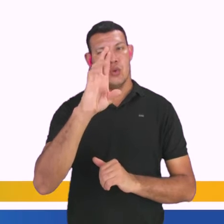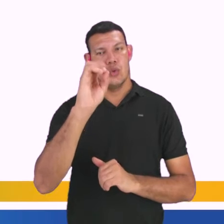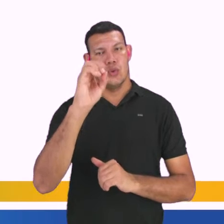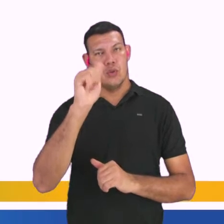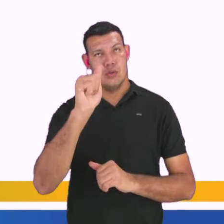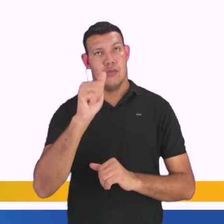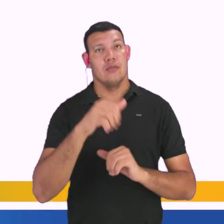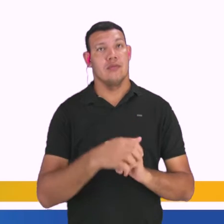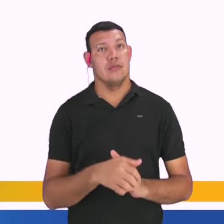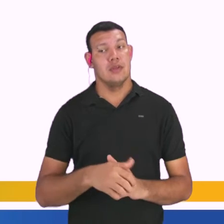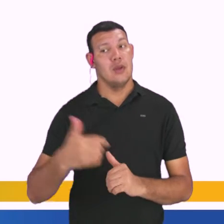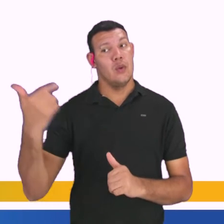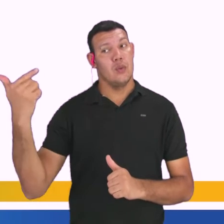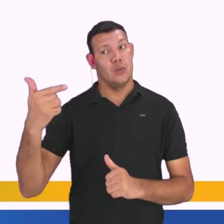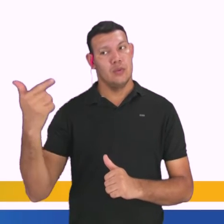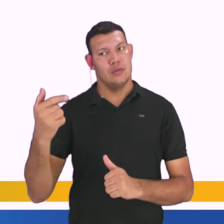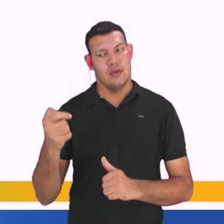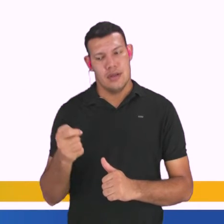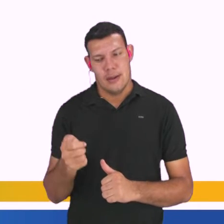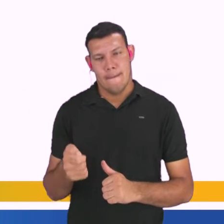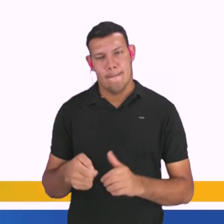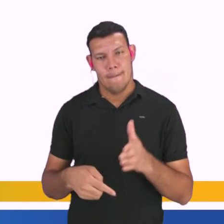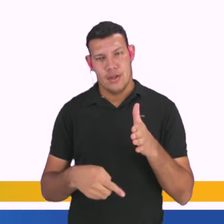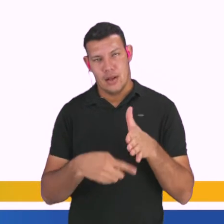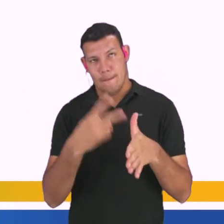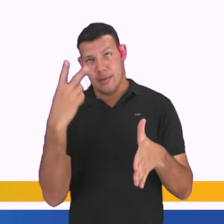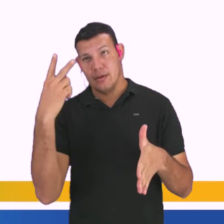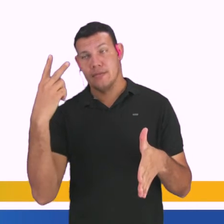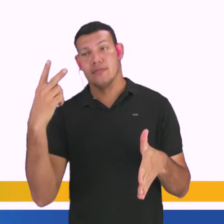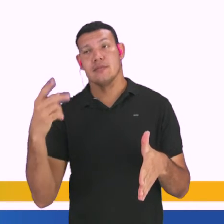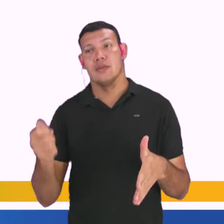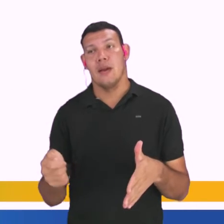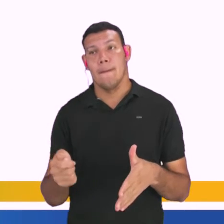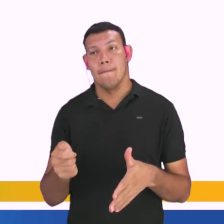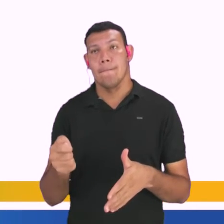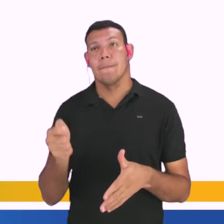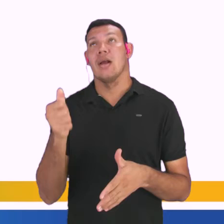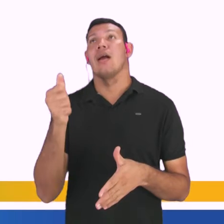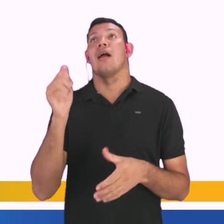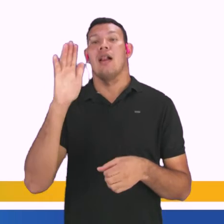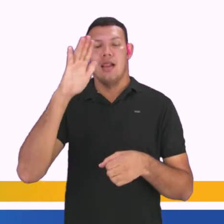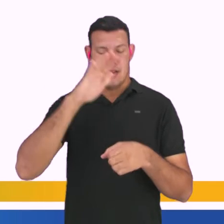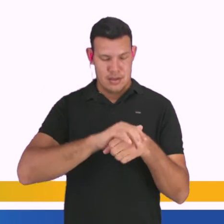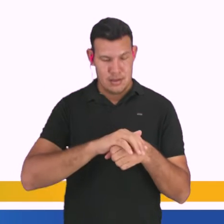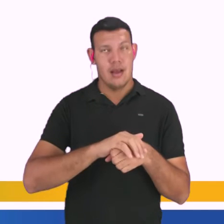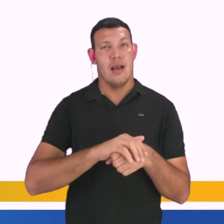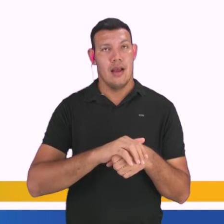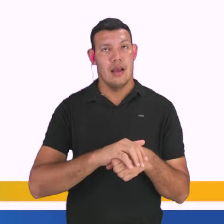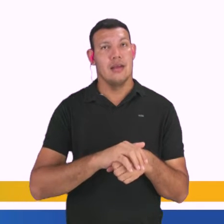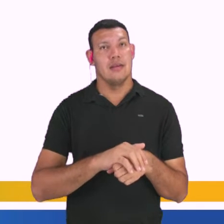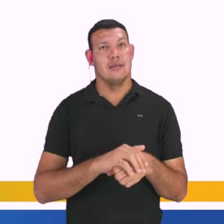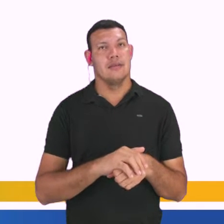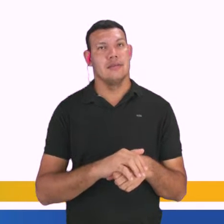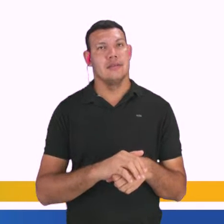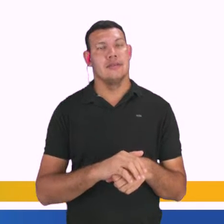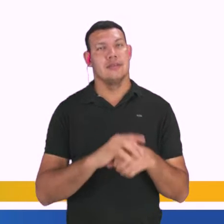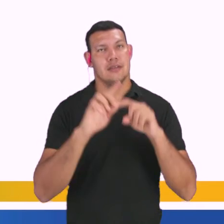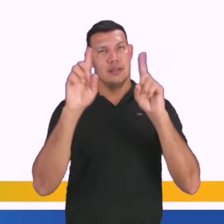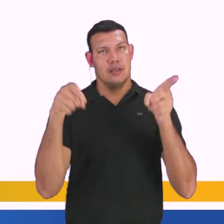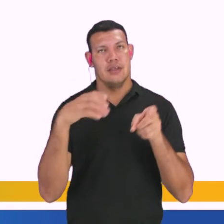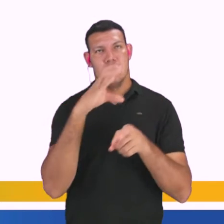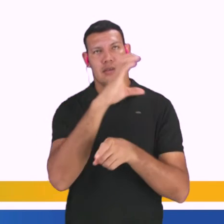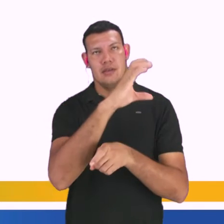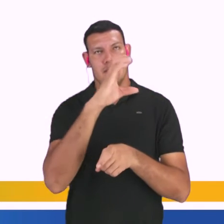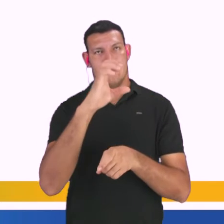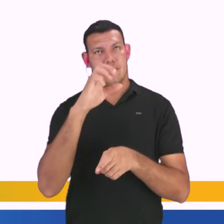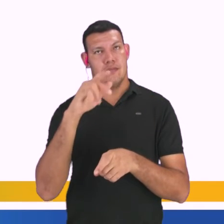no segundo lançamento nós vamos ter duas coroas e uma cara e no terceiro lançamento